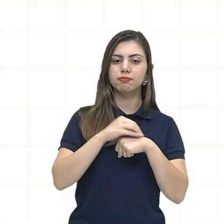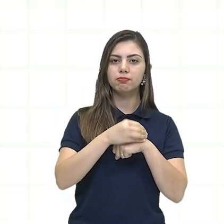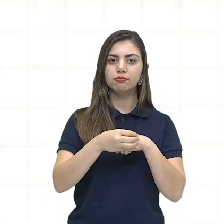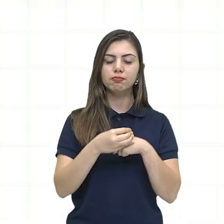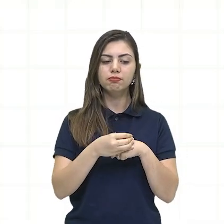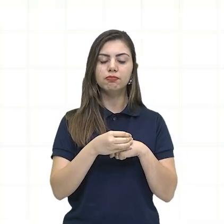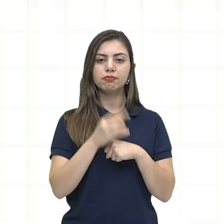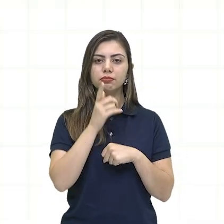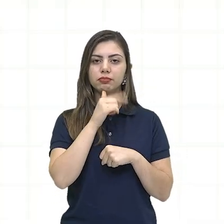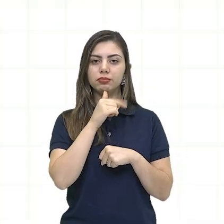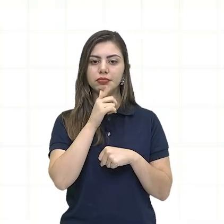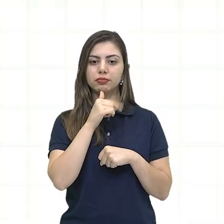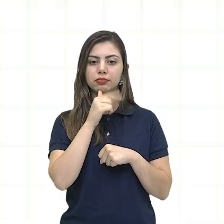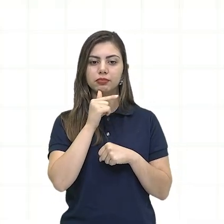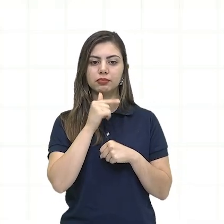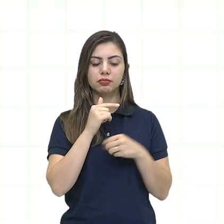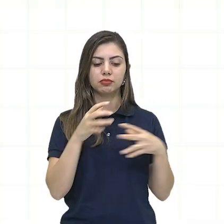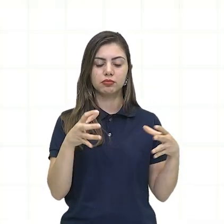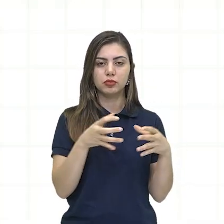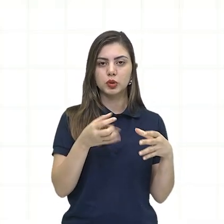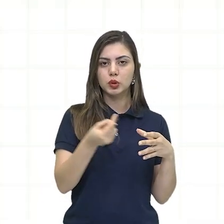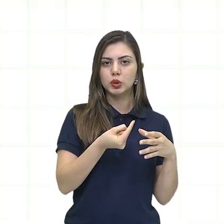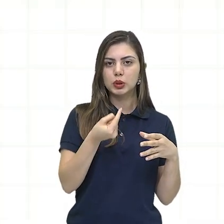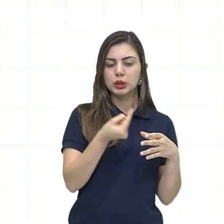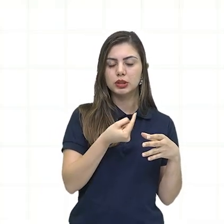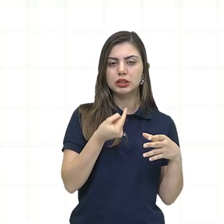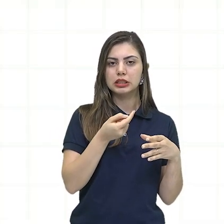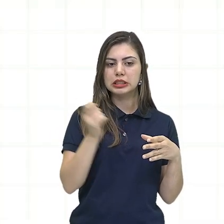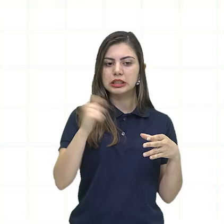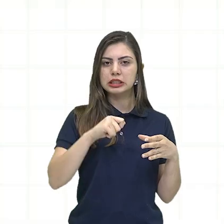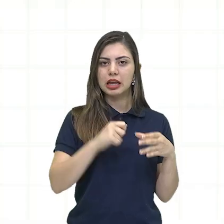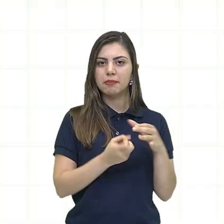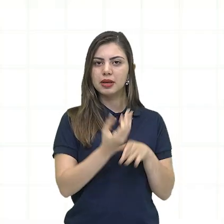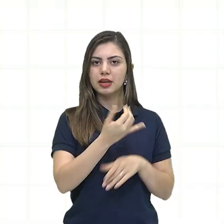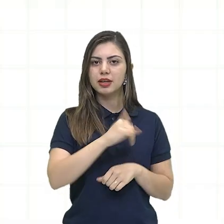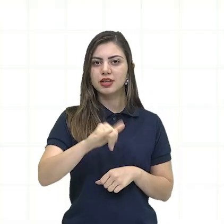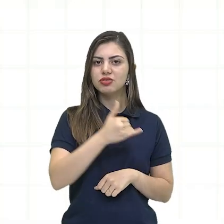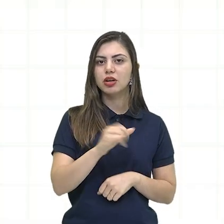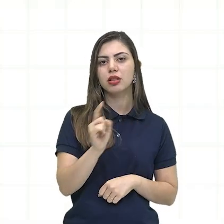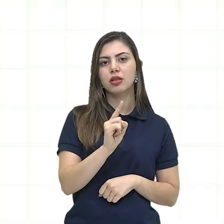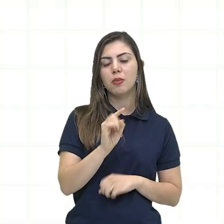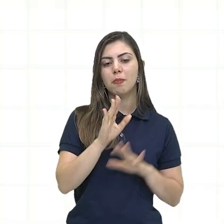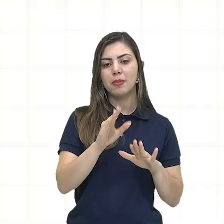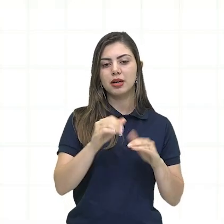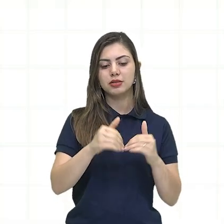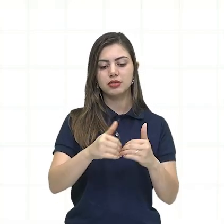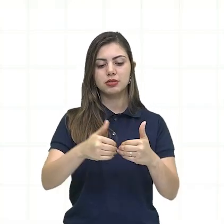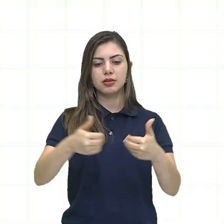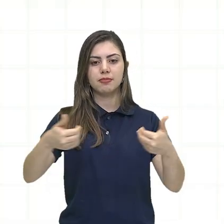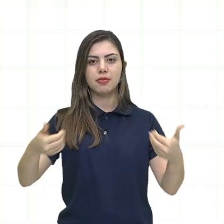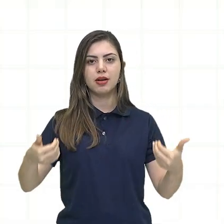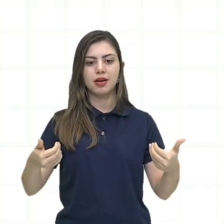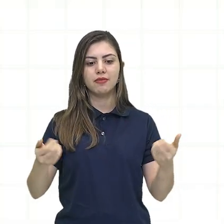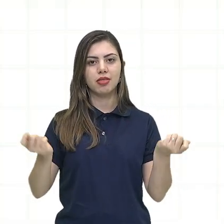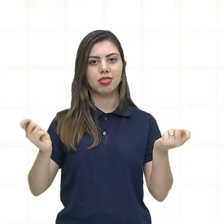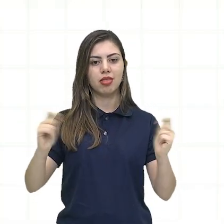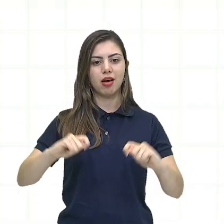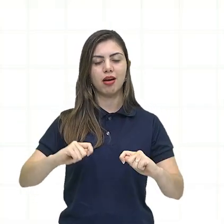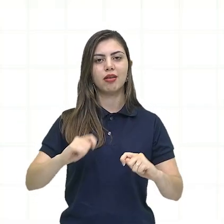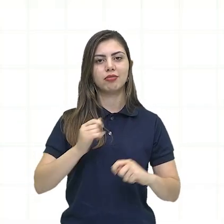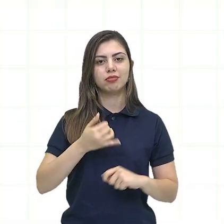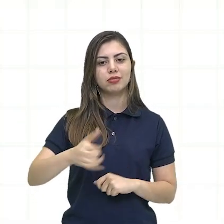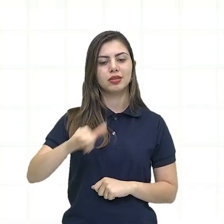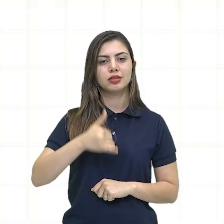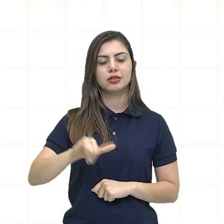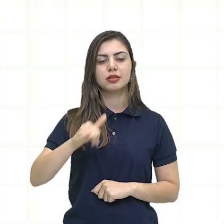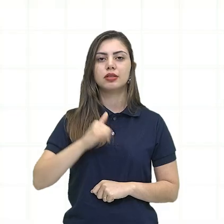juntas, elas não produzem energia, mas separadas, elas produzem energia, certo? Então,